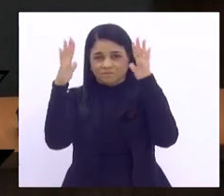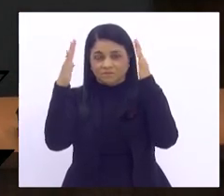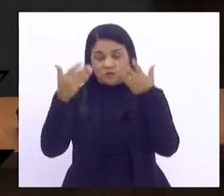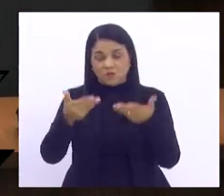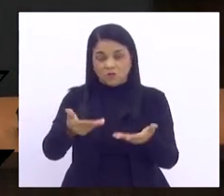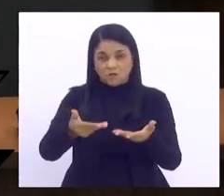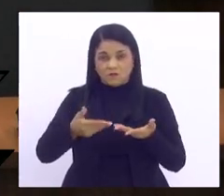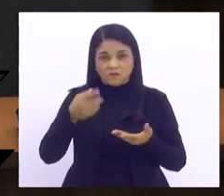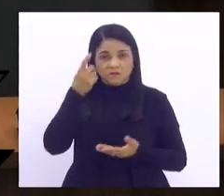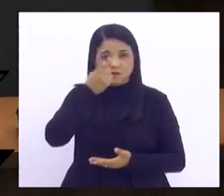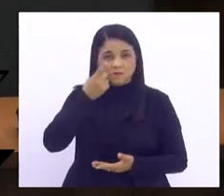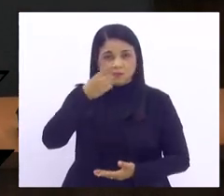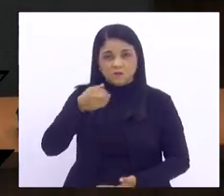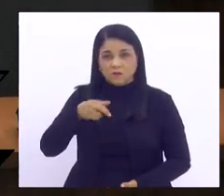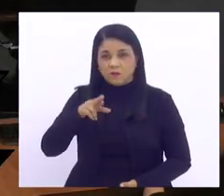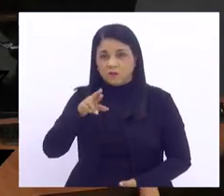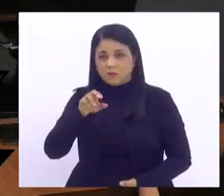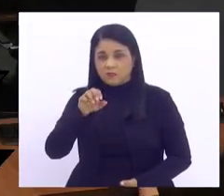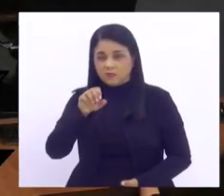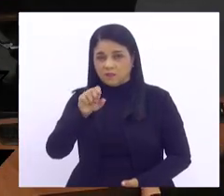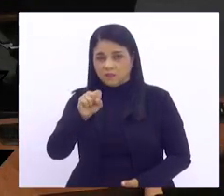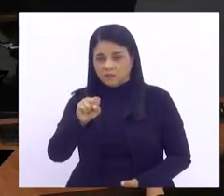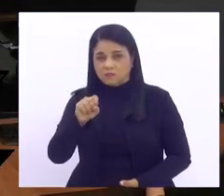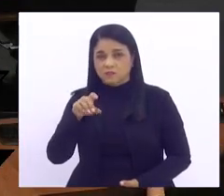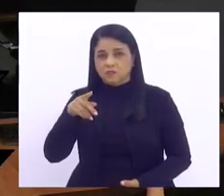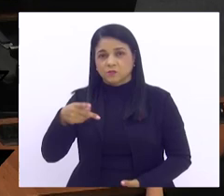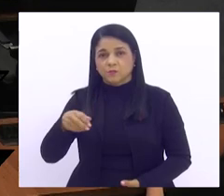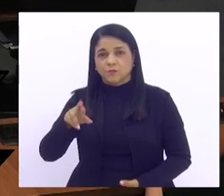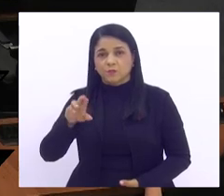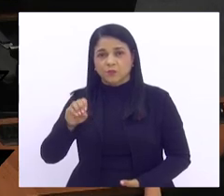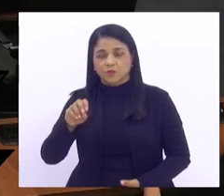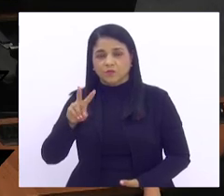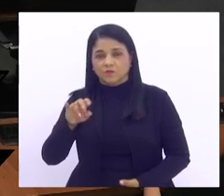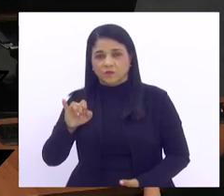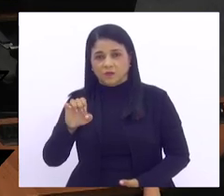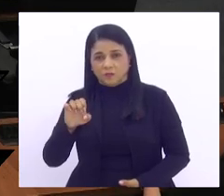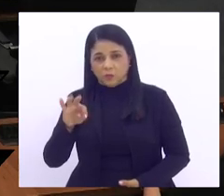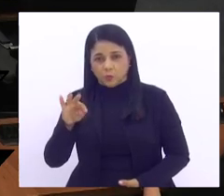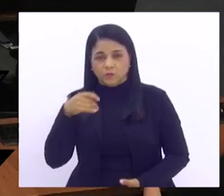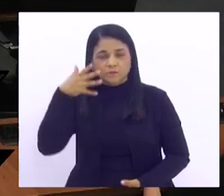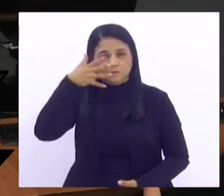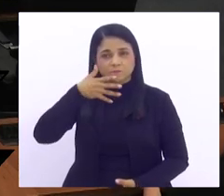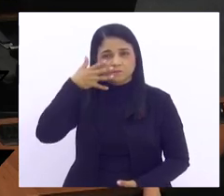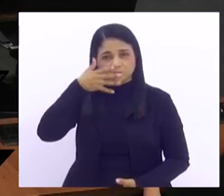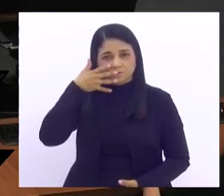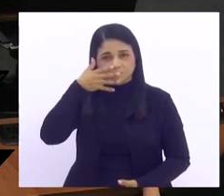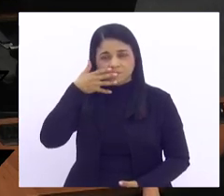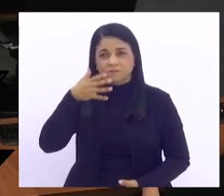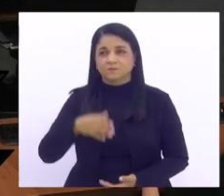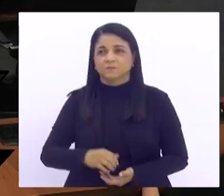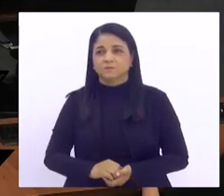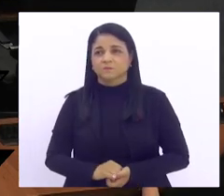Convido a deputada Cris Tonietto para proferir seu discurso. Bom dia a todos.